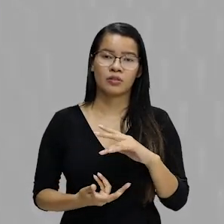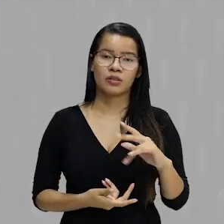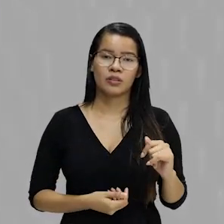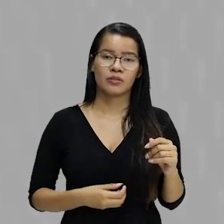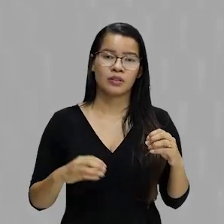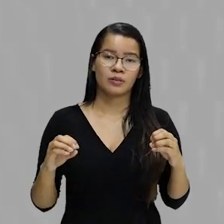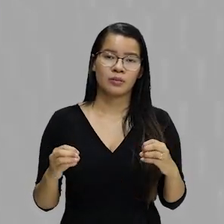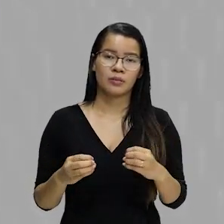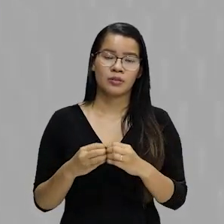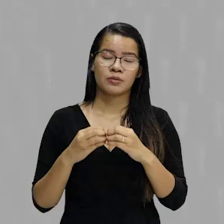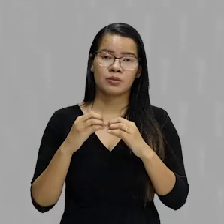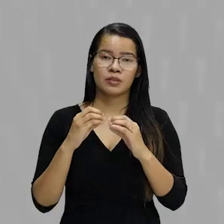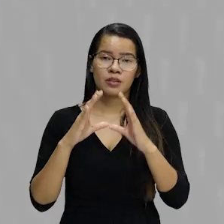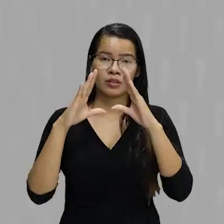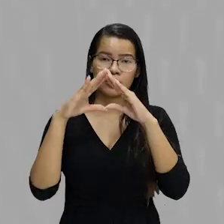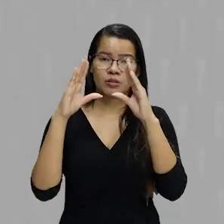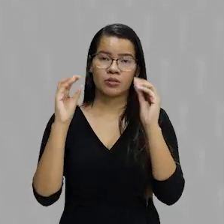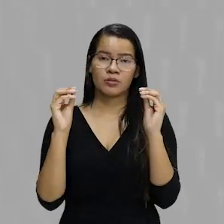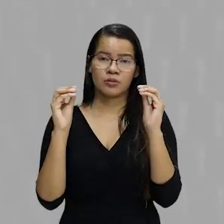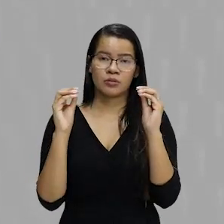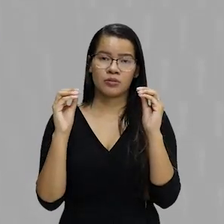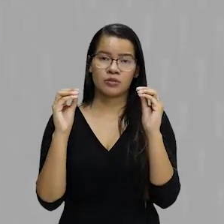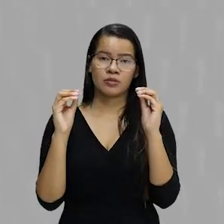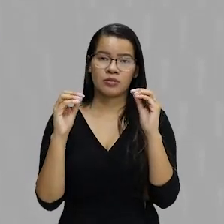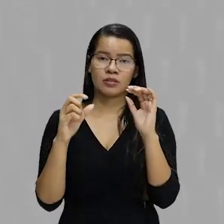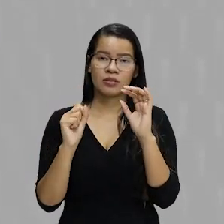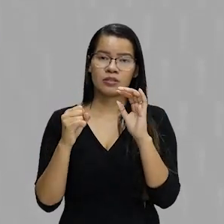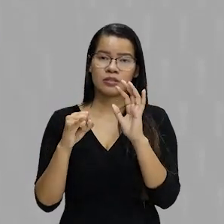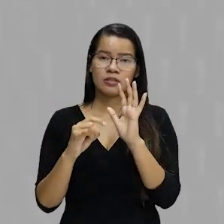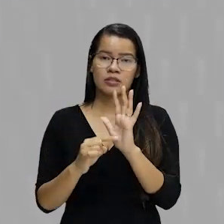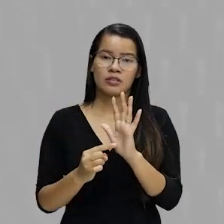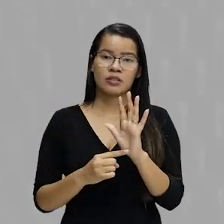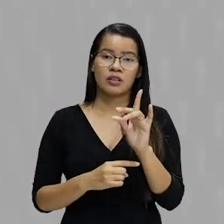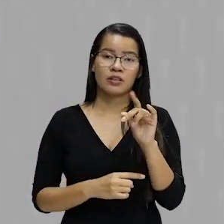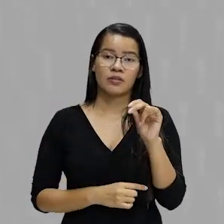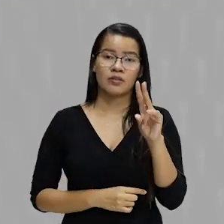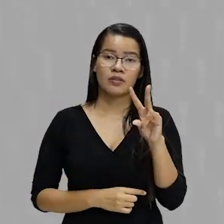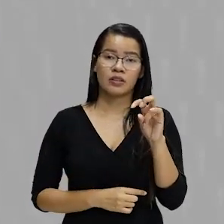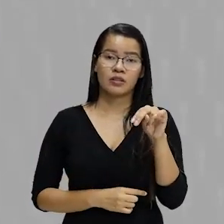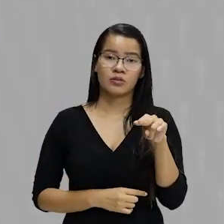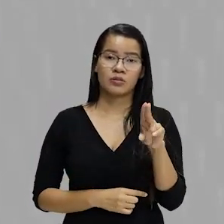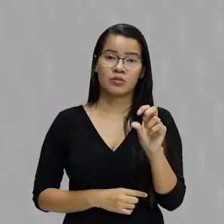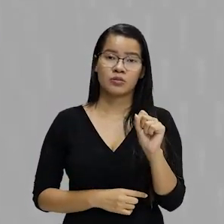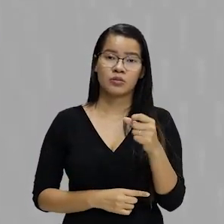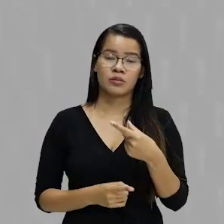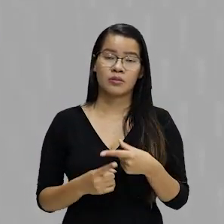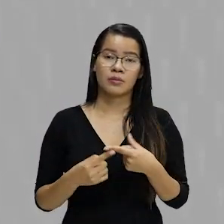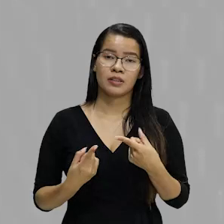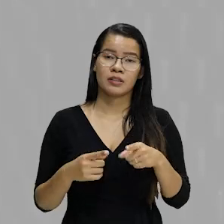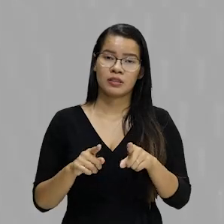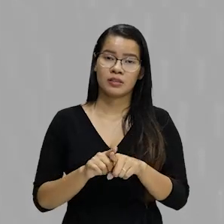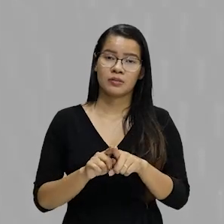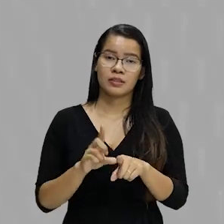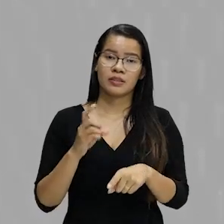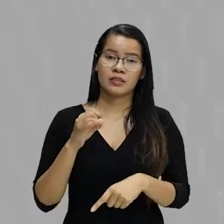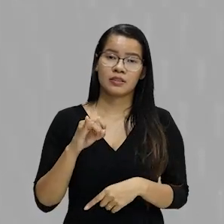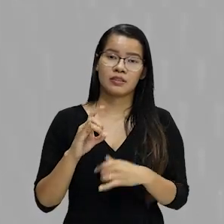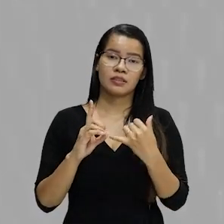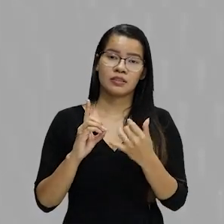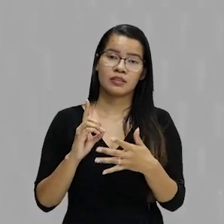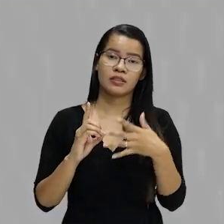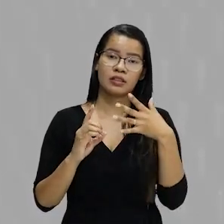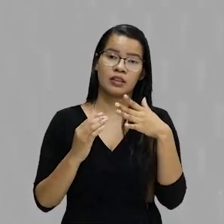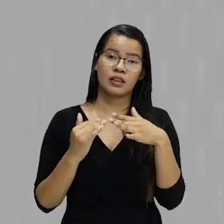Lua. Certo? Uma estrela que se destaca, dali é Vênus. Certo? Marte também se destaca, até